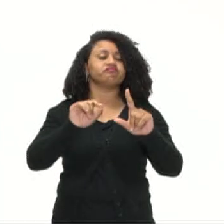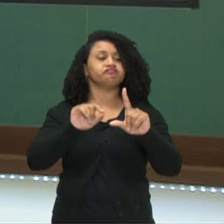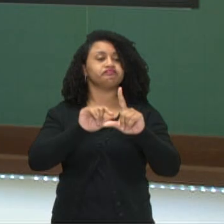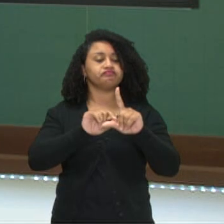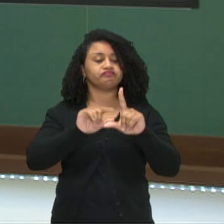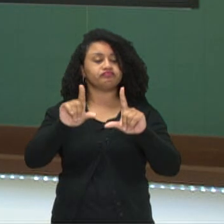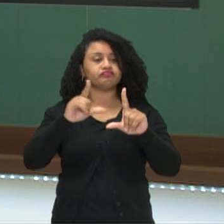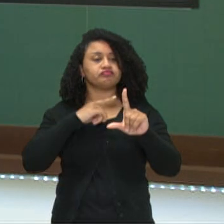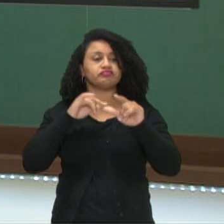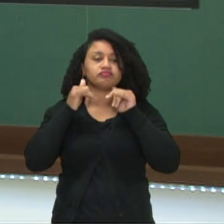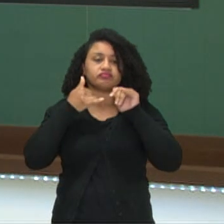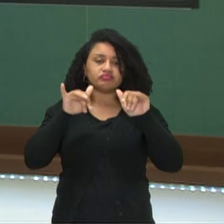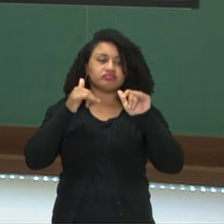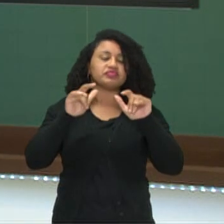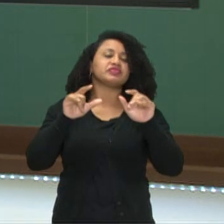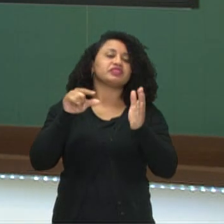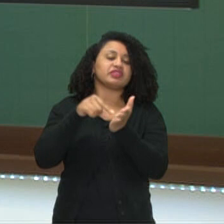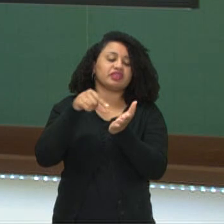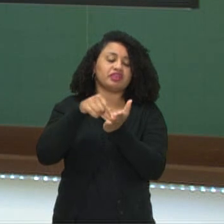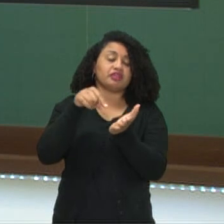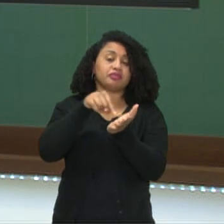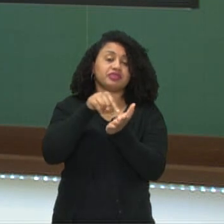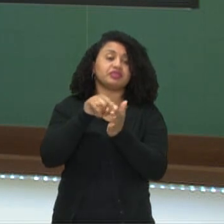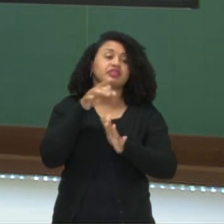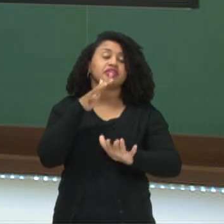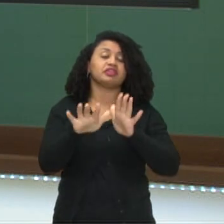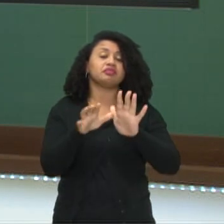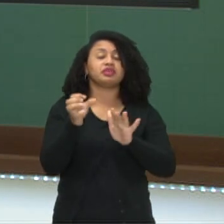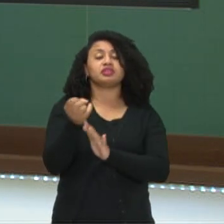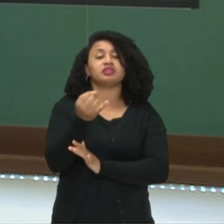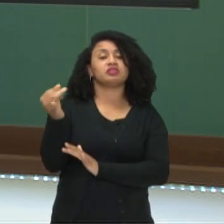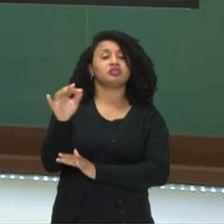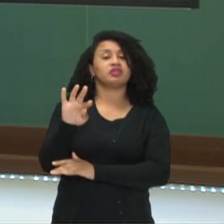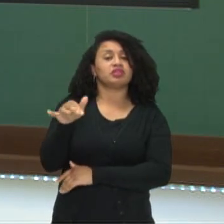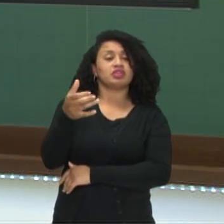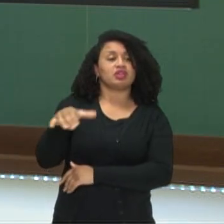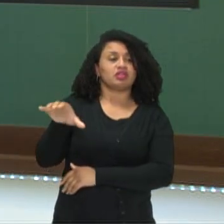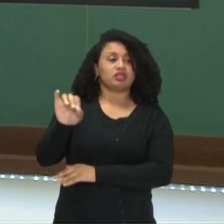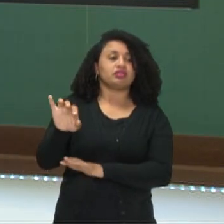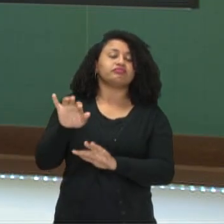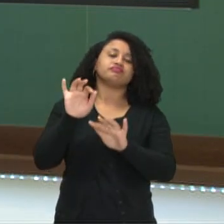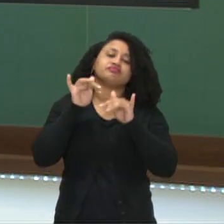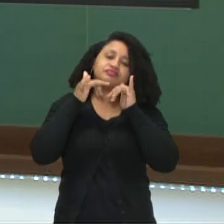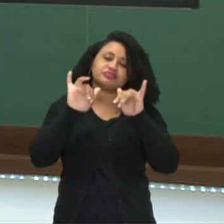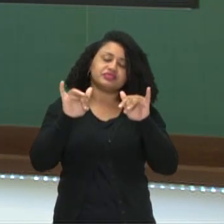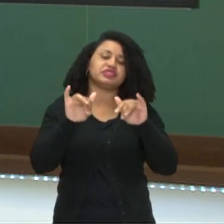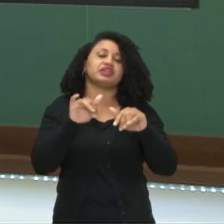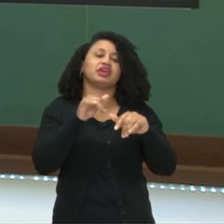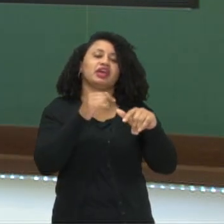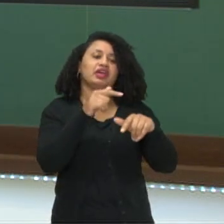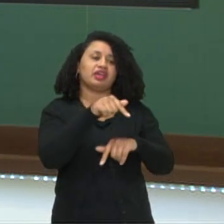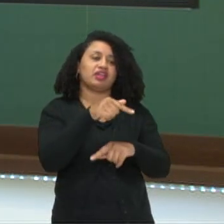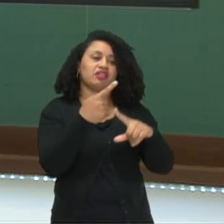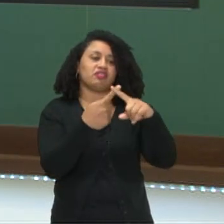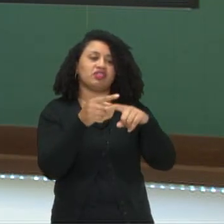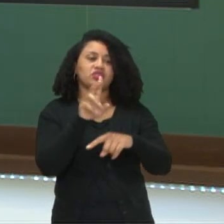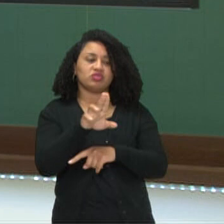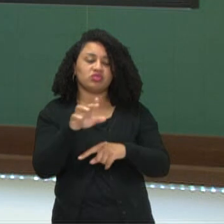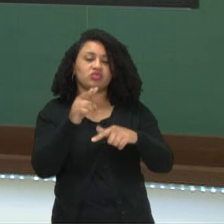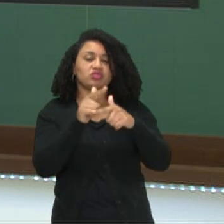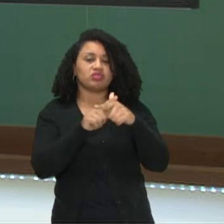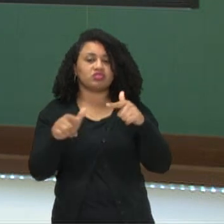então, energia carregada no capacitor devido à tensão variável. E a energia vai ser carga vezes tensão dividido por